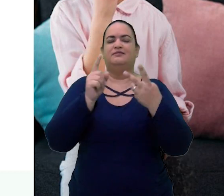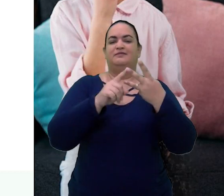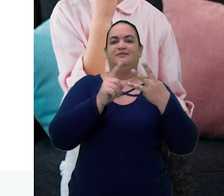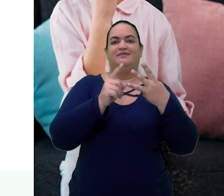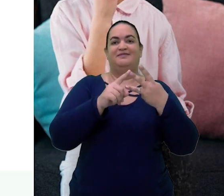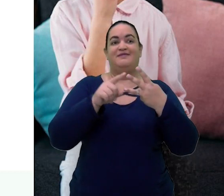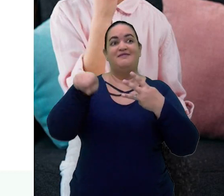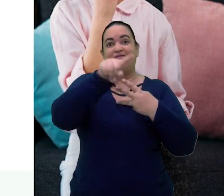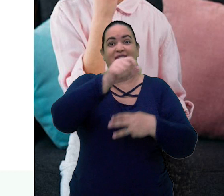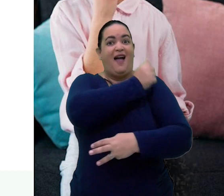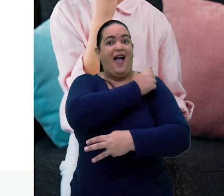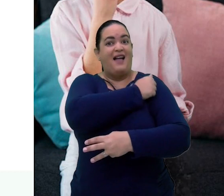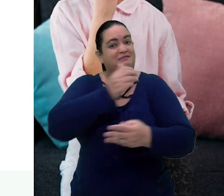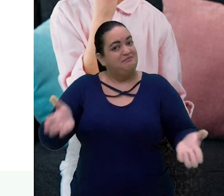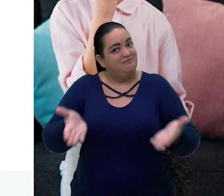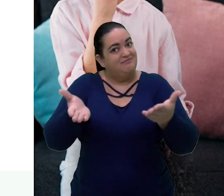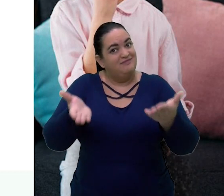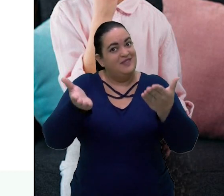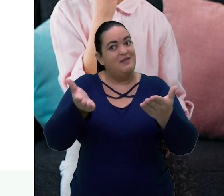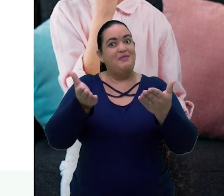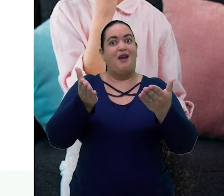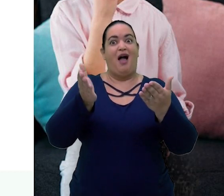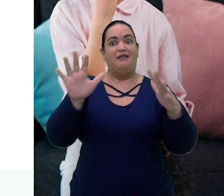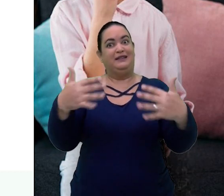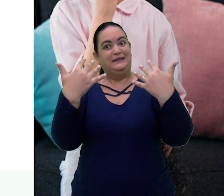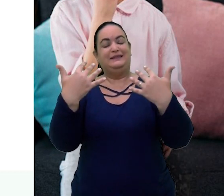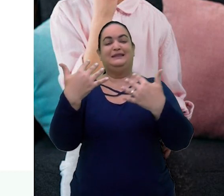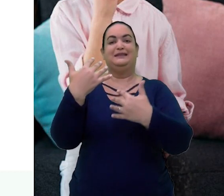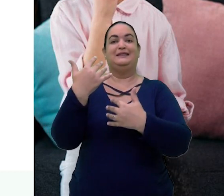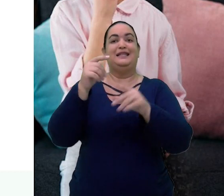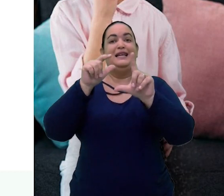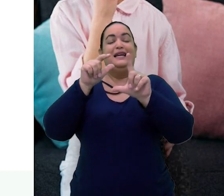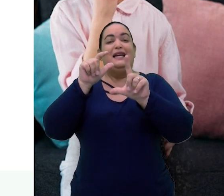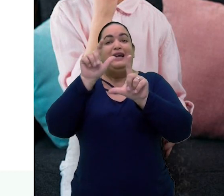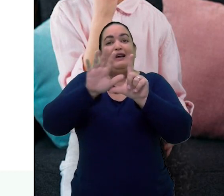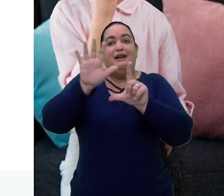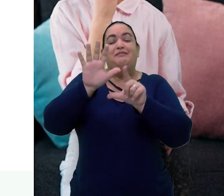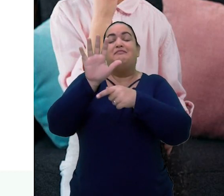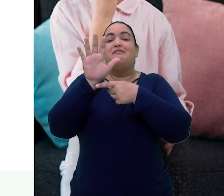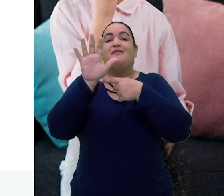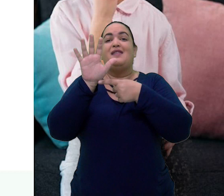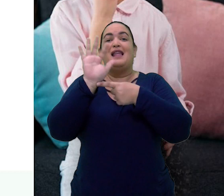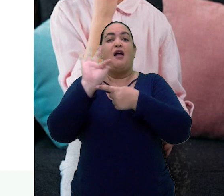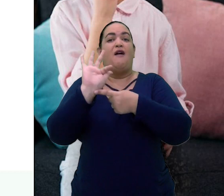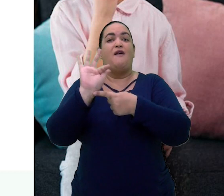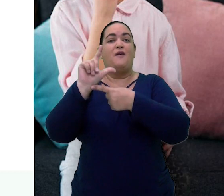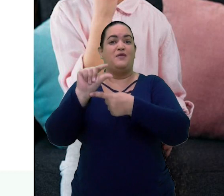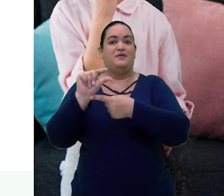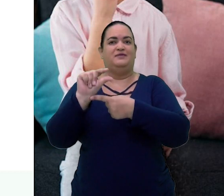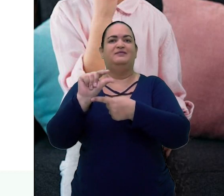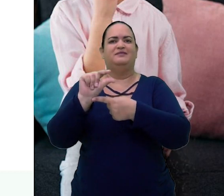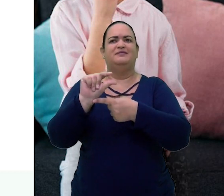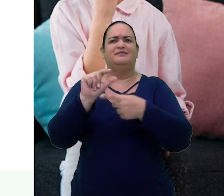a curta-metragens. Mostrar ao aluno que é possível se divertir e aprender mesmo quando ele está